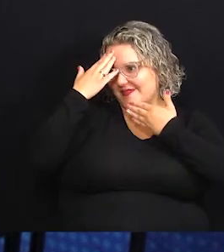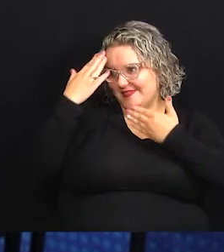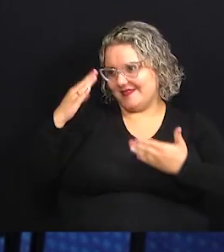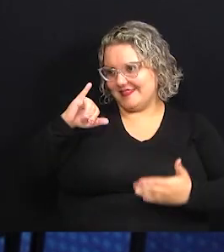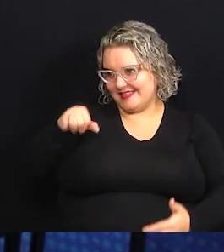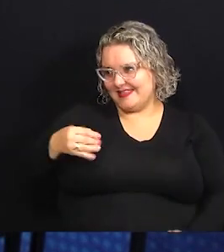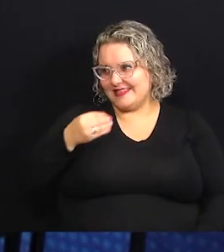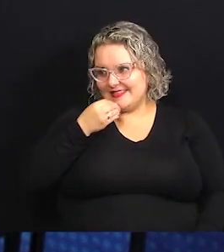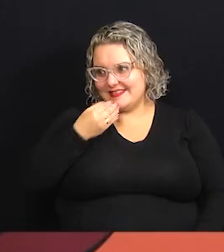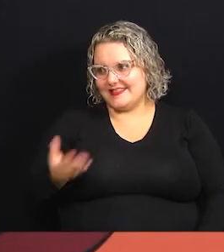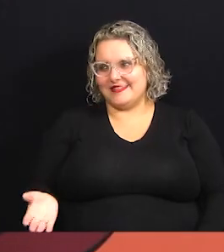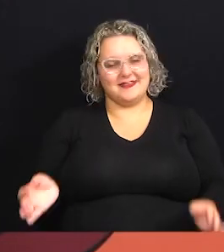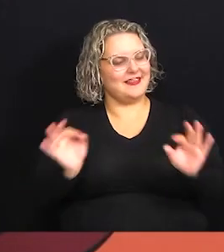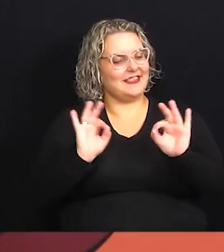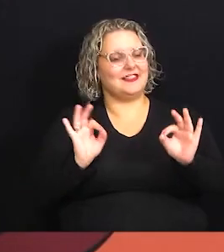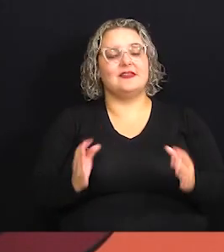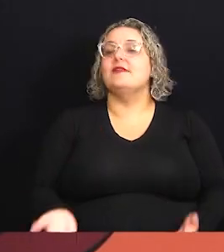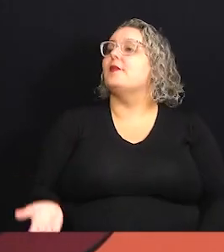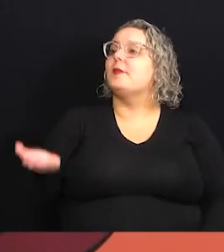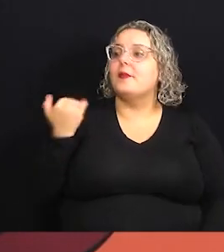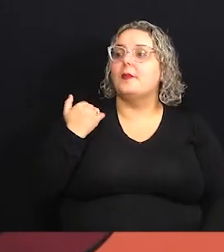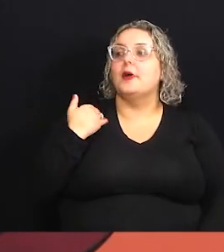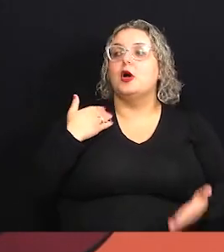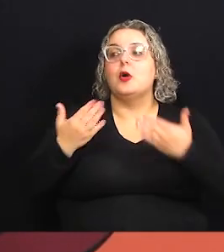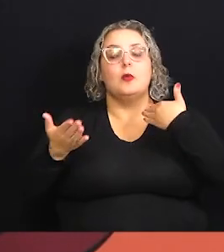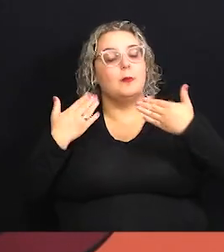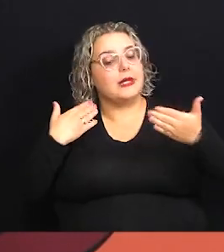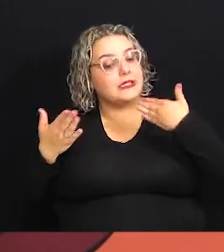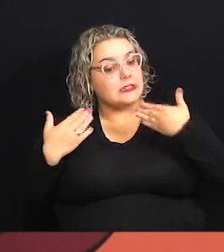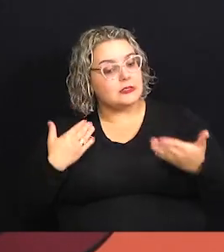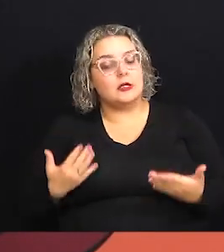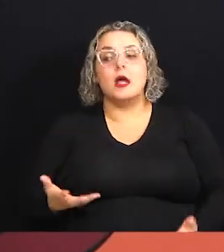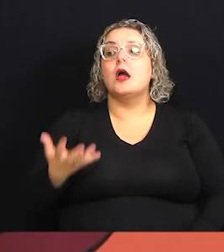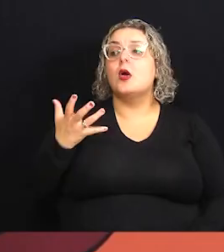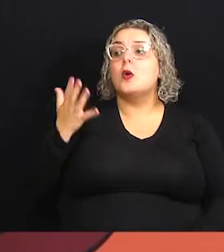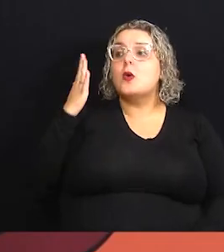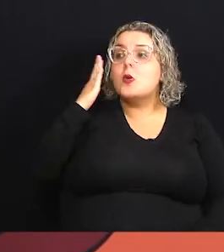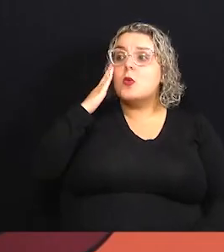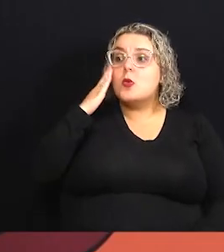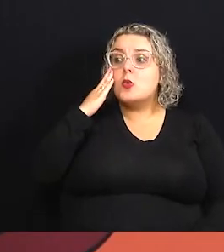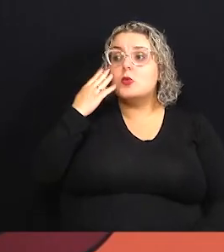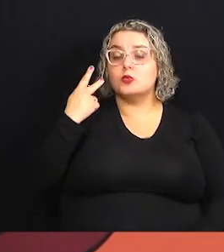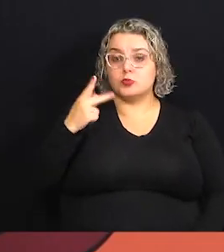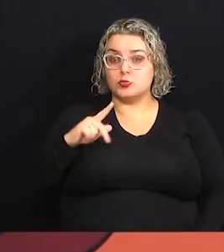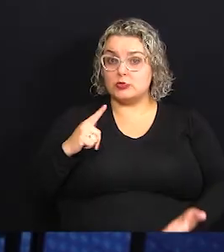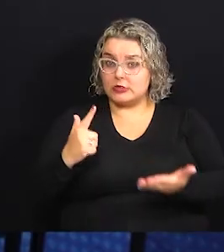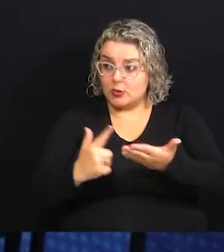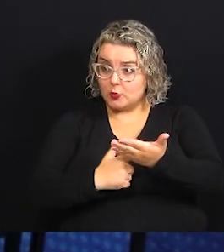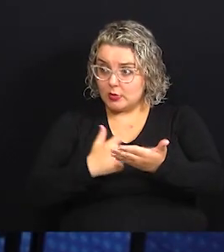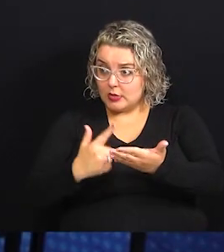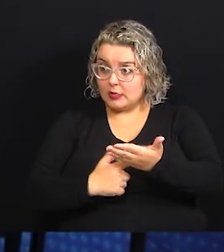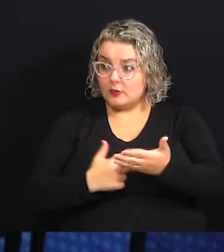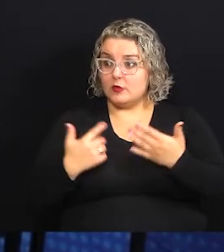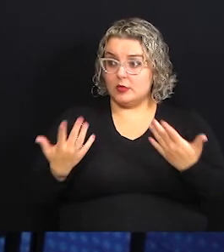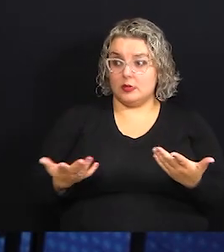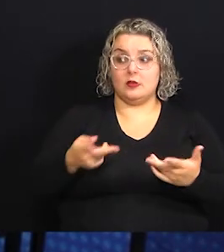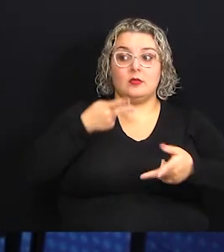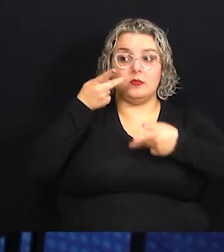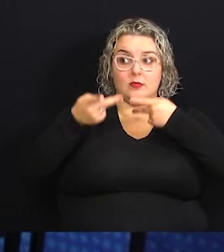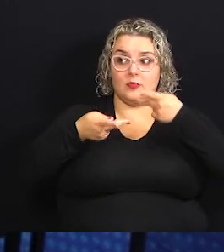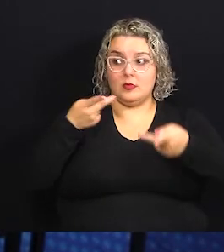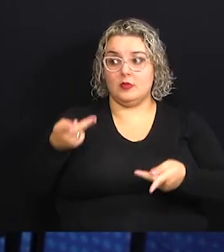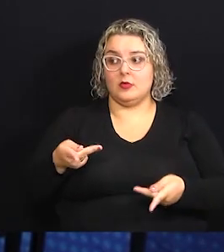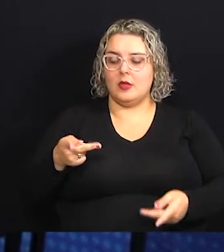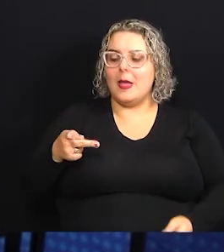pela oportunidade. Imagina, vamos embora, vamos bater esse papo. Eu quero saber do seu livro, né? Então vamos lá, a gente vai falar